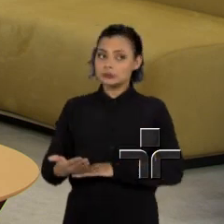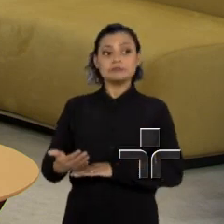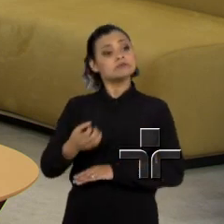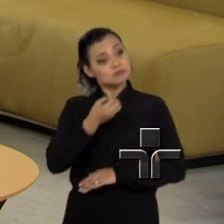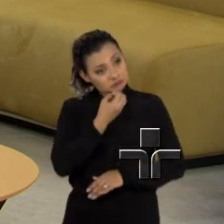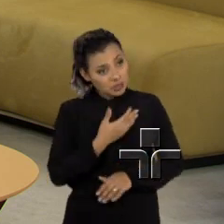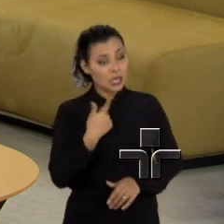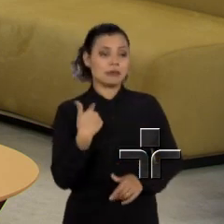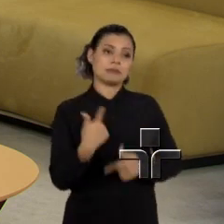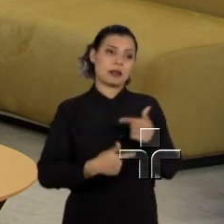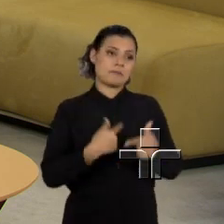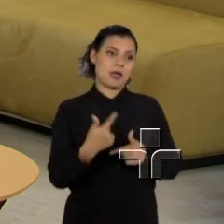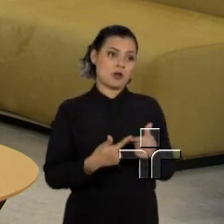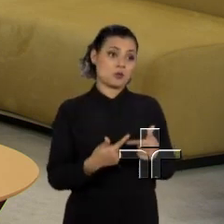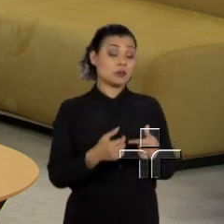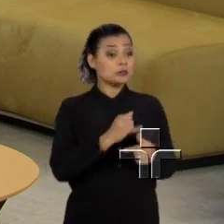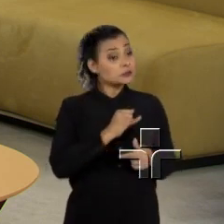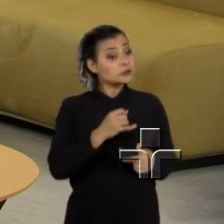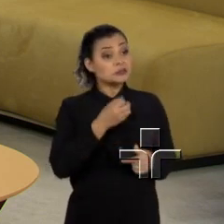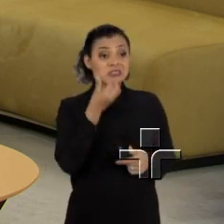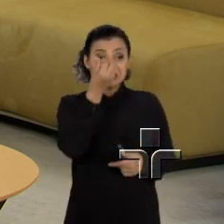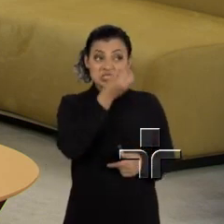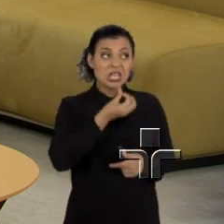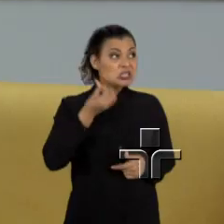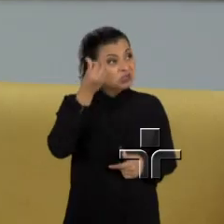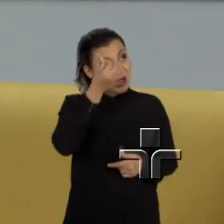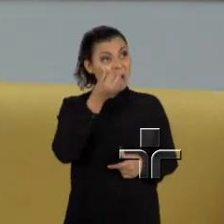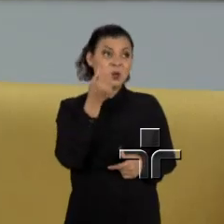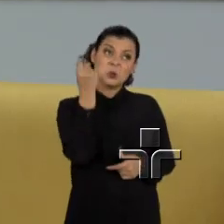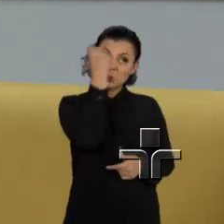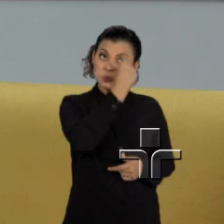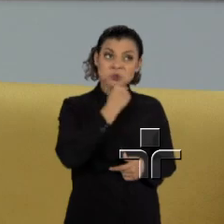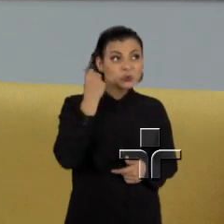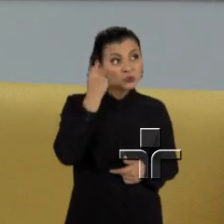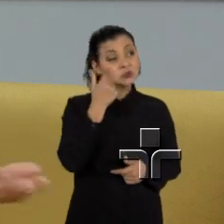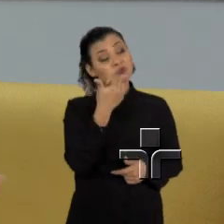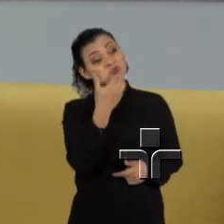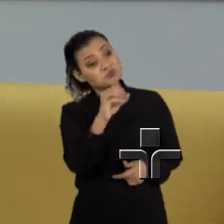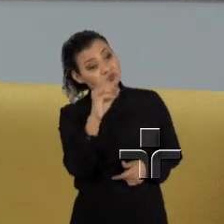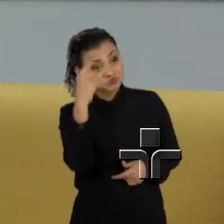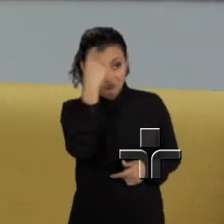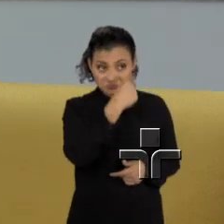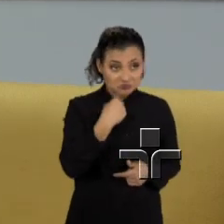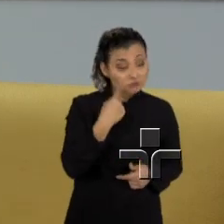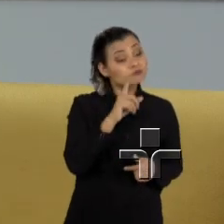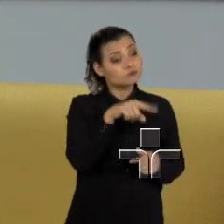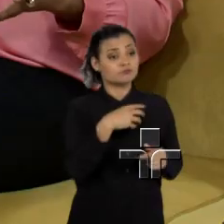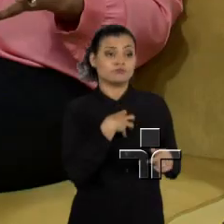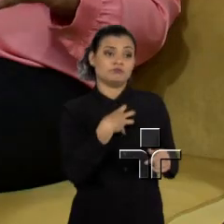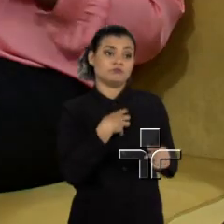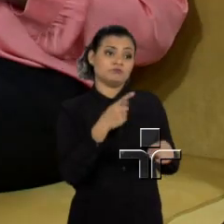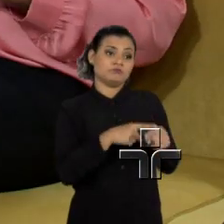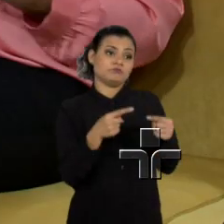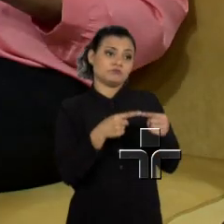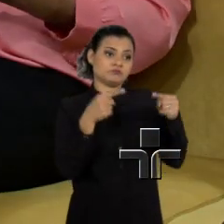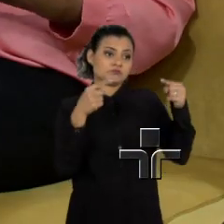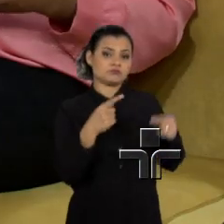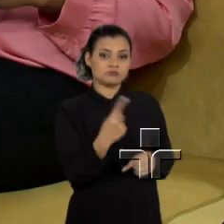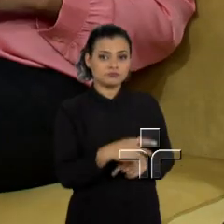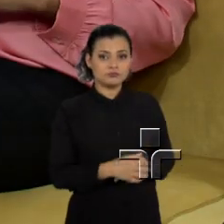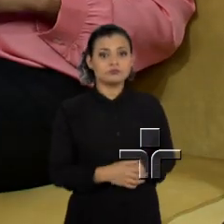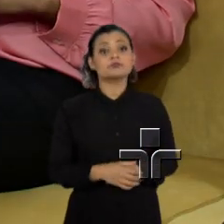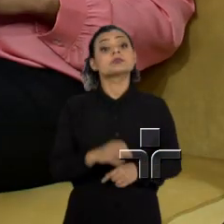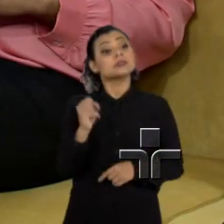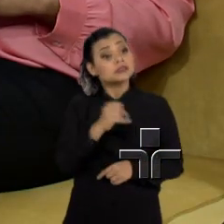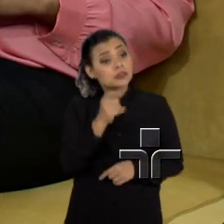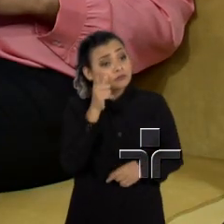seu dia a dia. Se ele fizer isso com 6 horas e meia, ou 8 horas e meia, ou 10 horas, esse é o tempo ideal. Isso só observação.